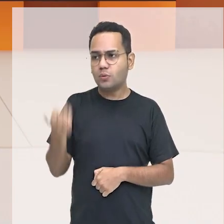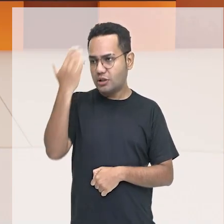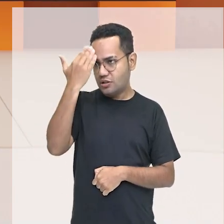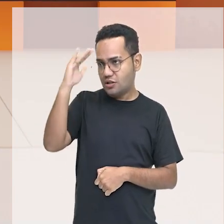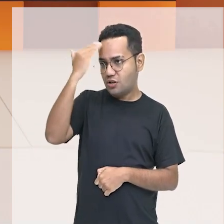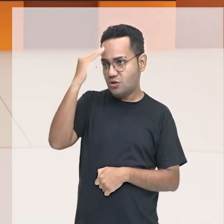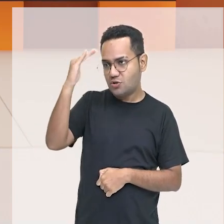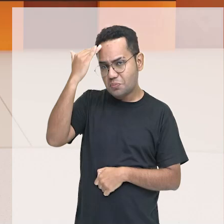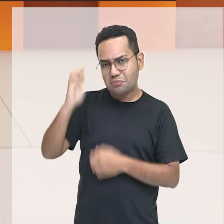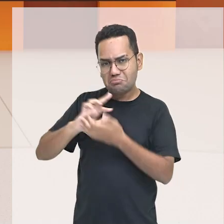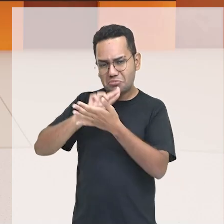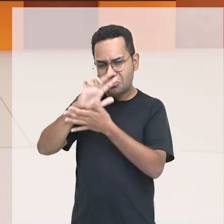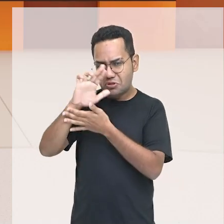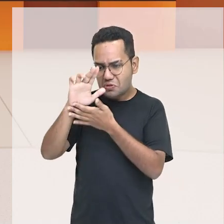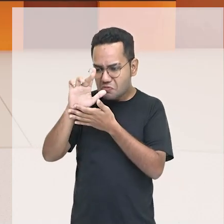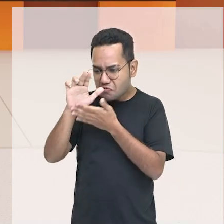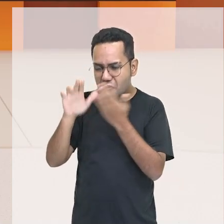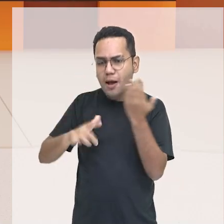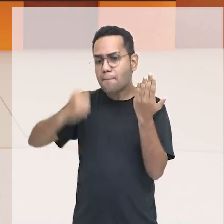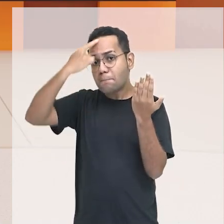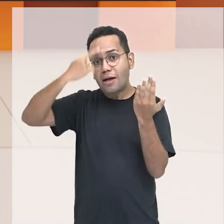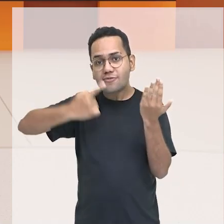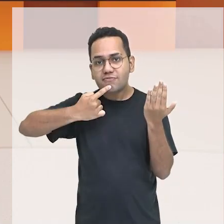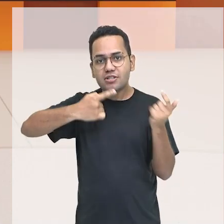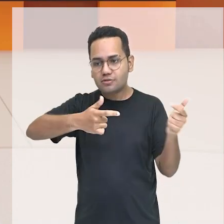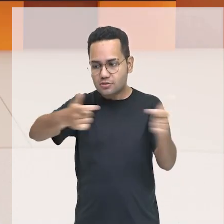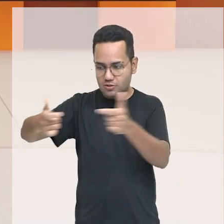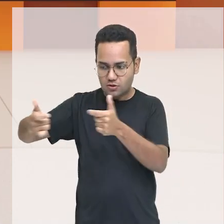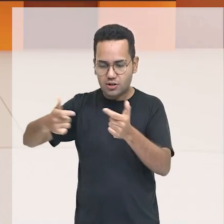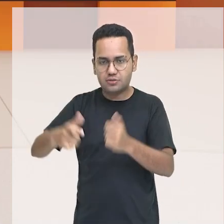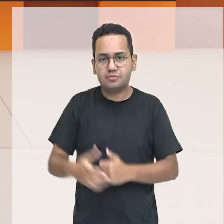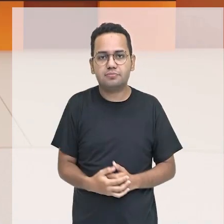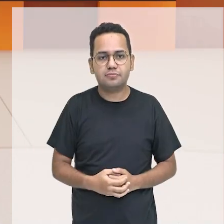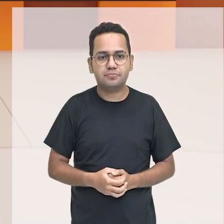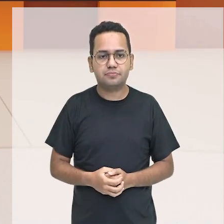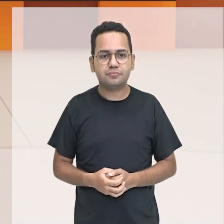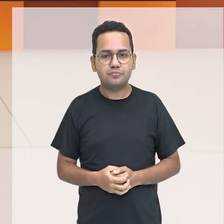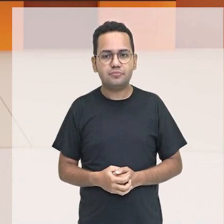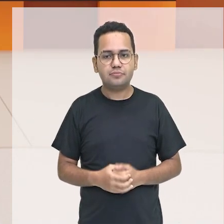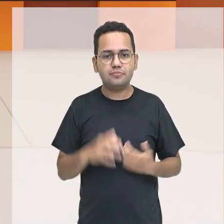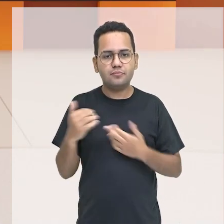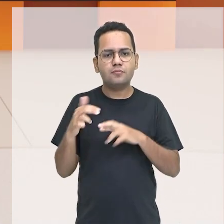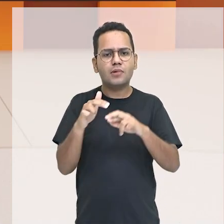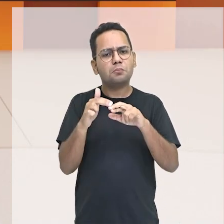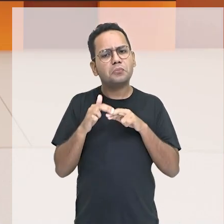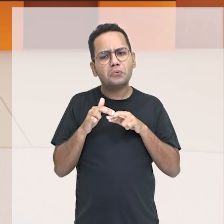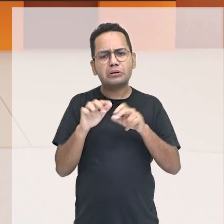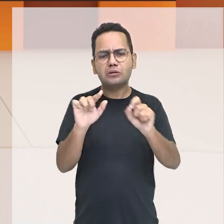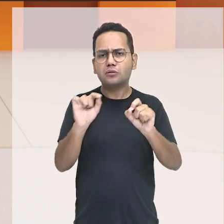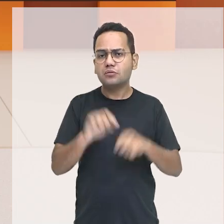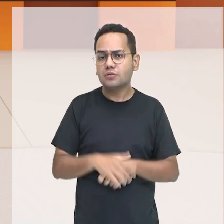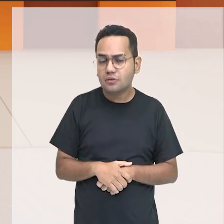compreensão das identidades locais. Por isso, e isso aí representa essa